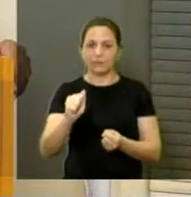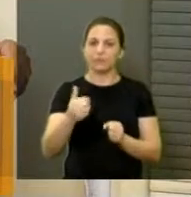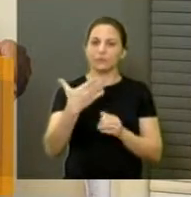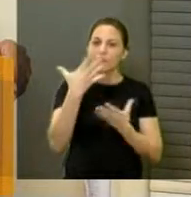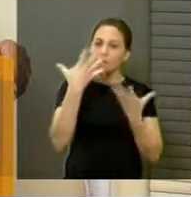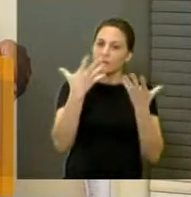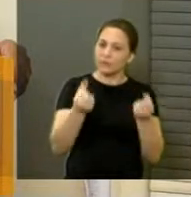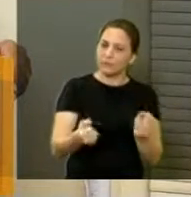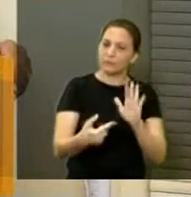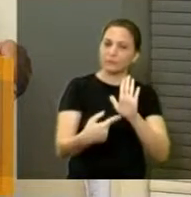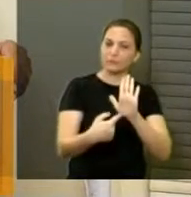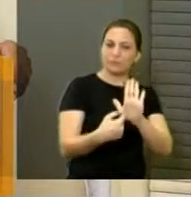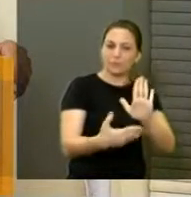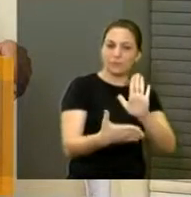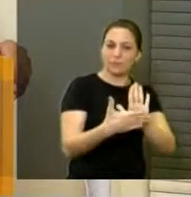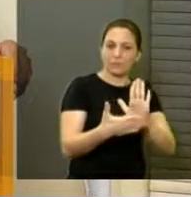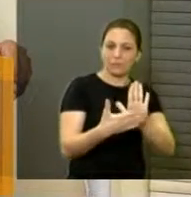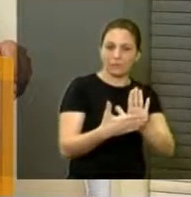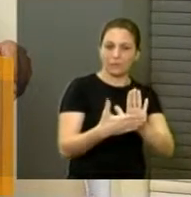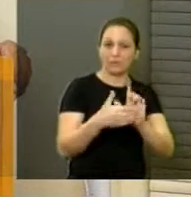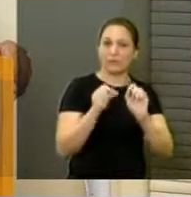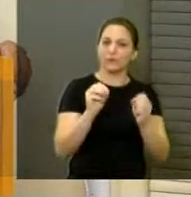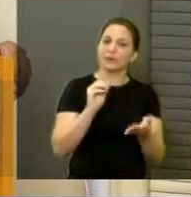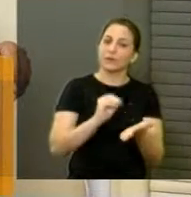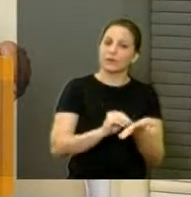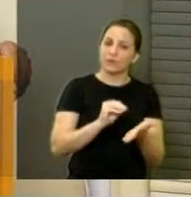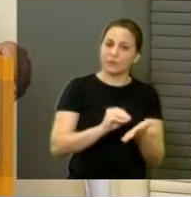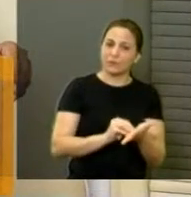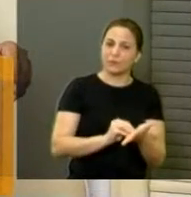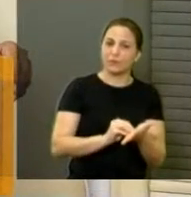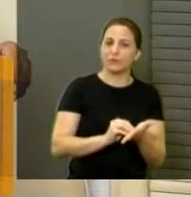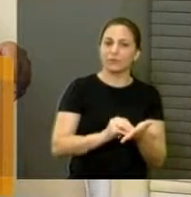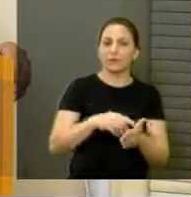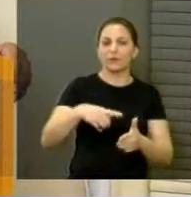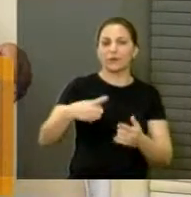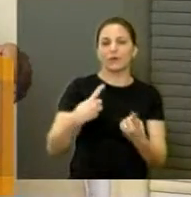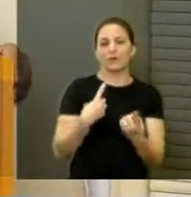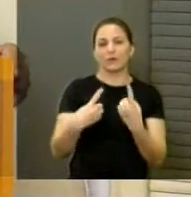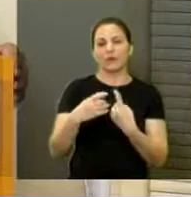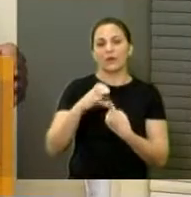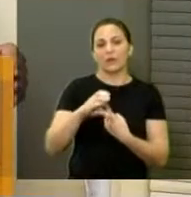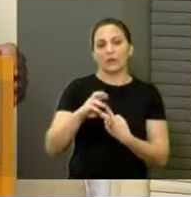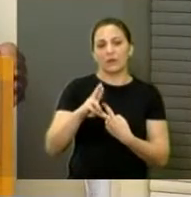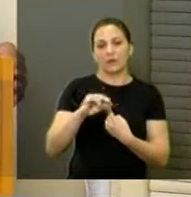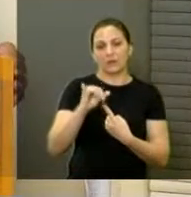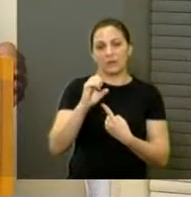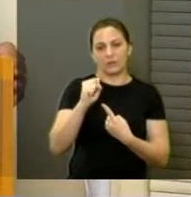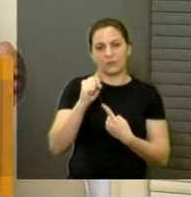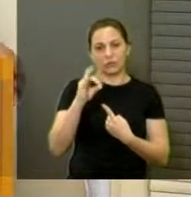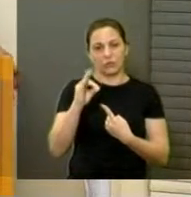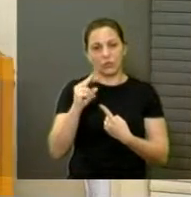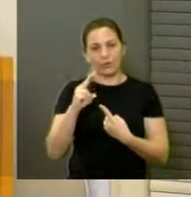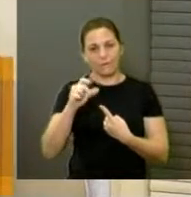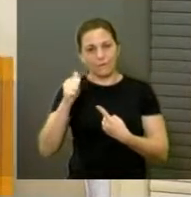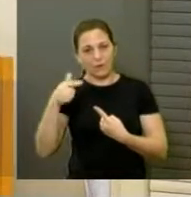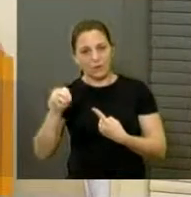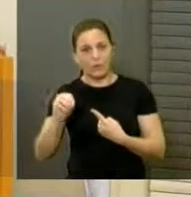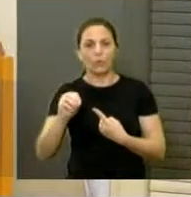indicações minhas aí, lá no Narciso, só está faltando agora na Cristóvão Colombo, né? Esquina com a 15, com a